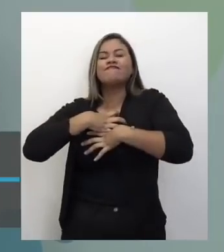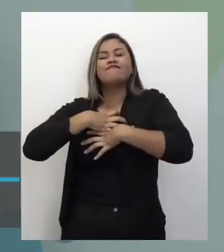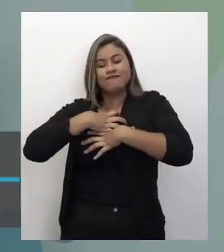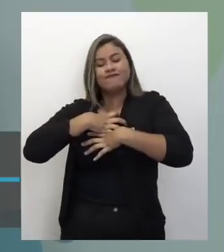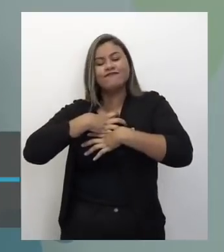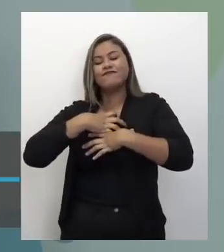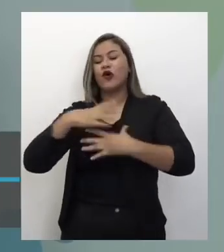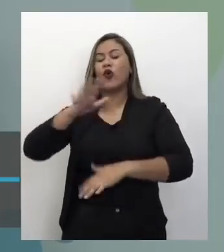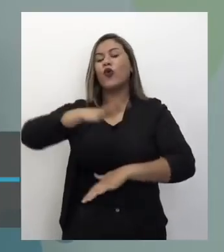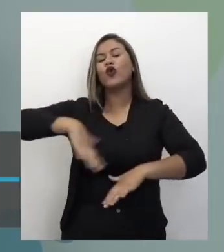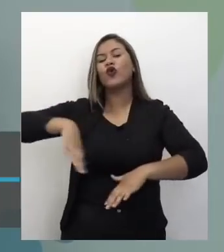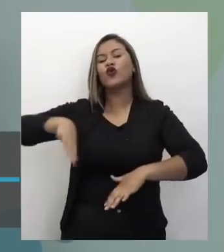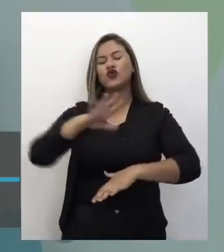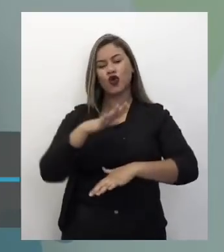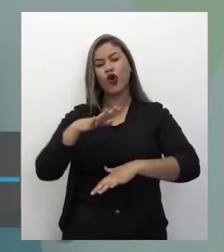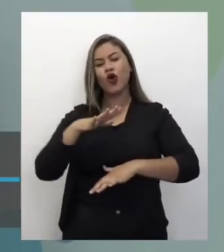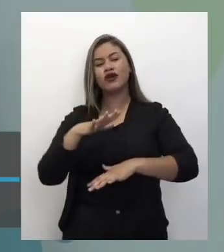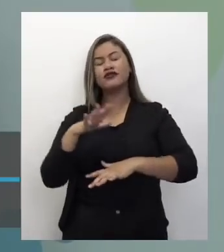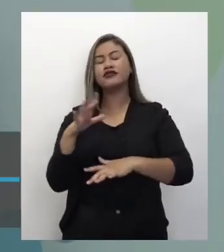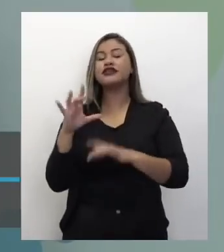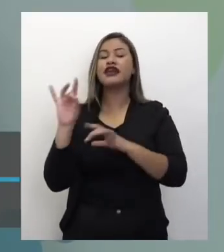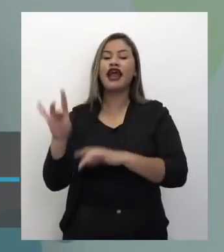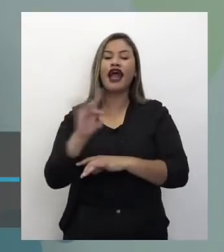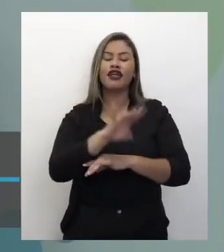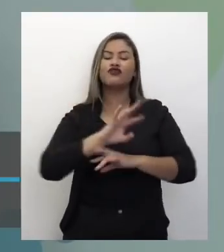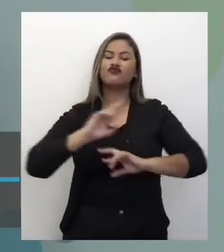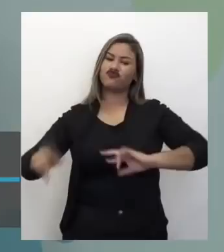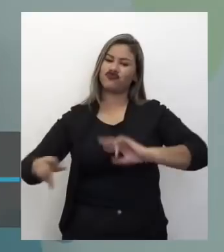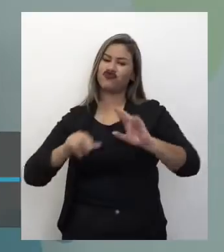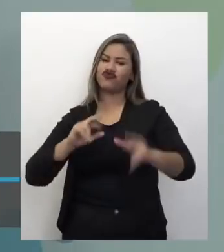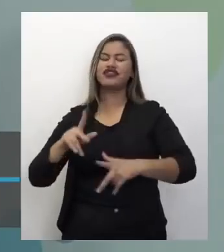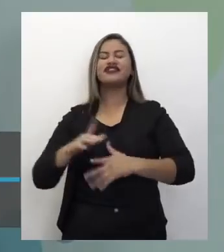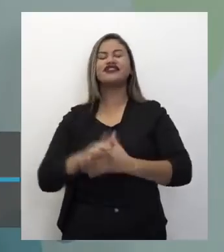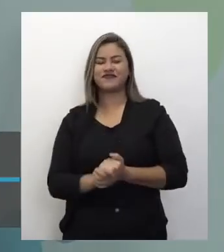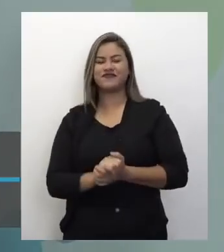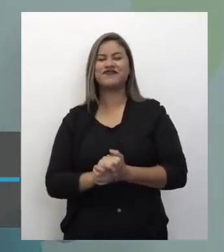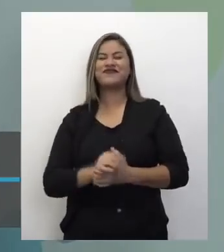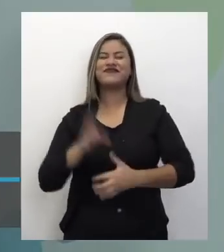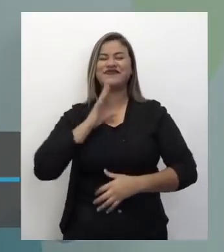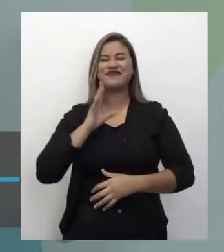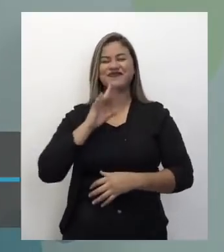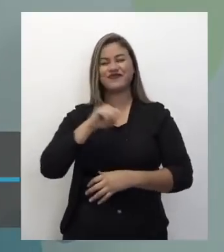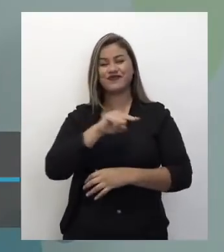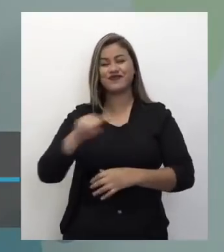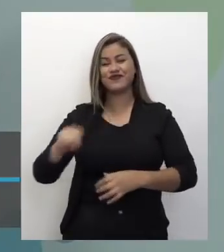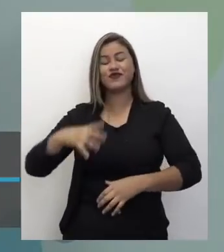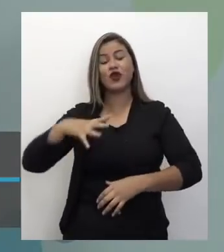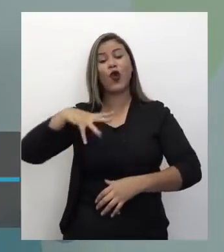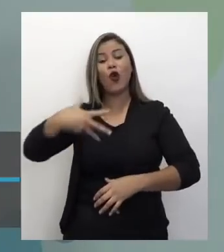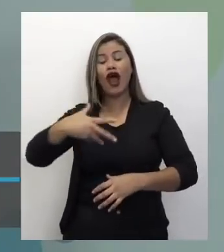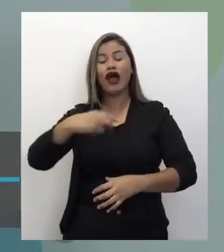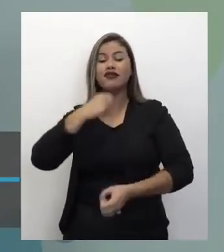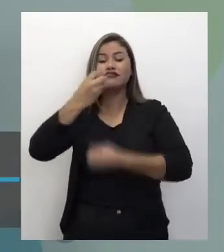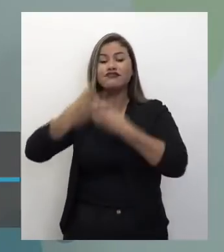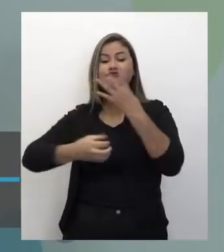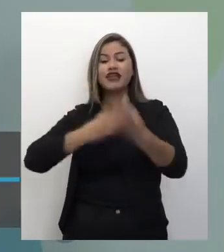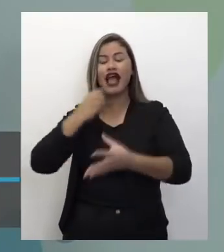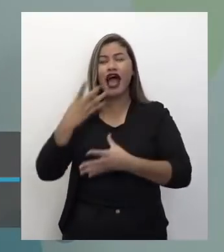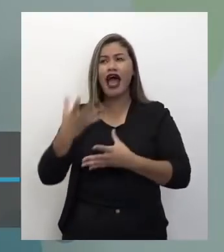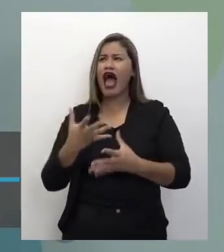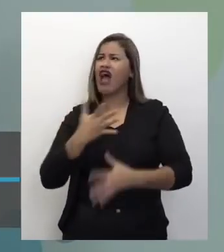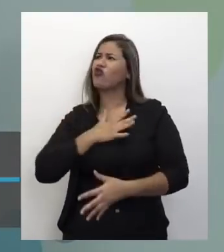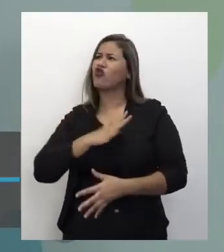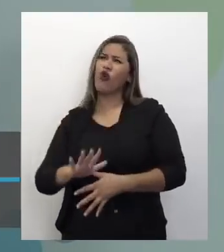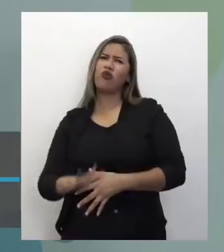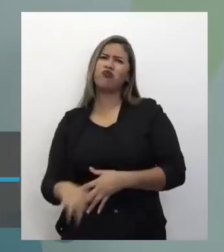todos e com cada um com o seu sentimento, tá certo? Eu fico muito feliz quando vocês têm coragem de expressar. Não, eu não gosto, eu tenho